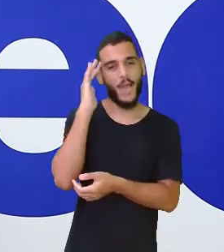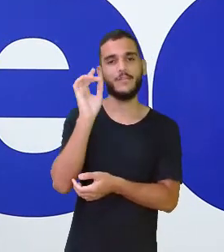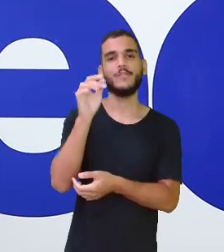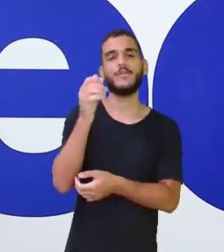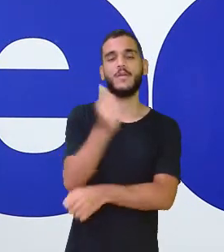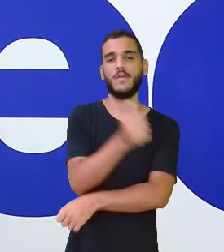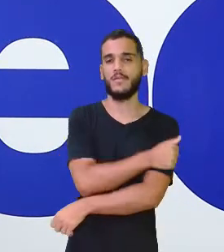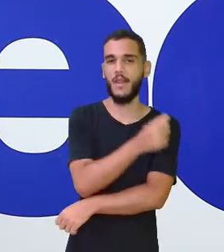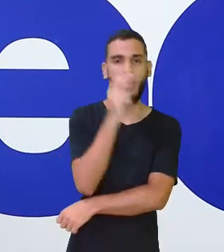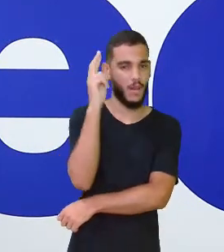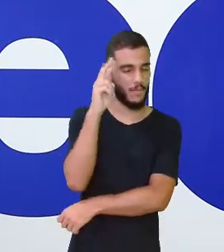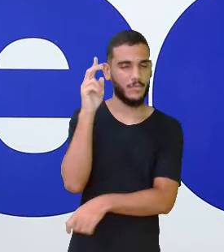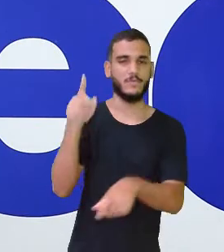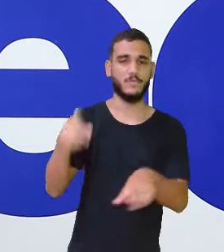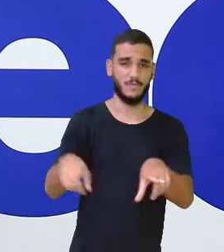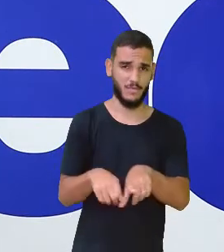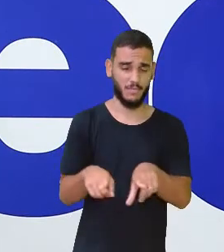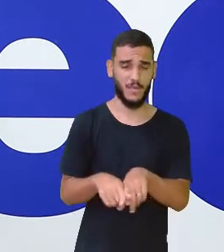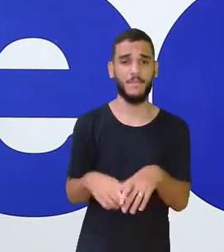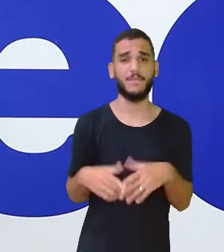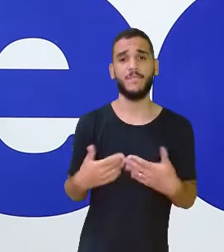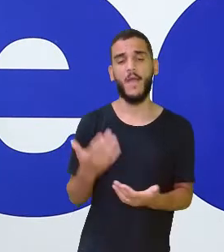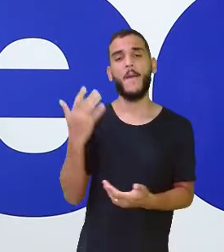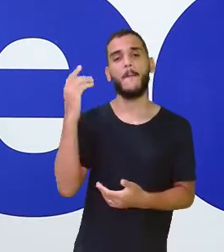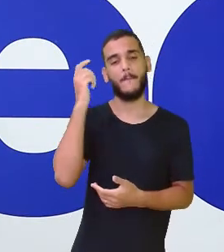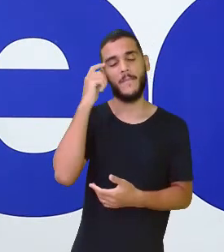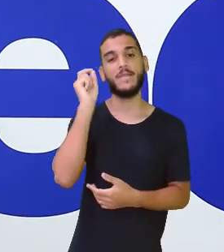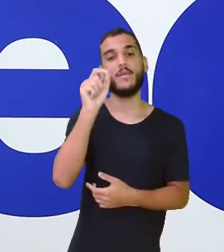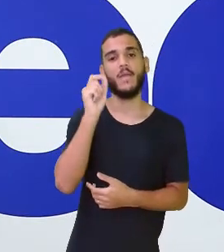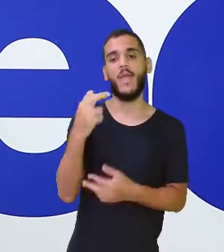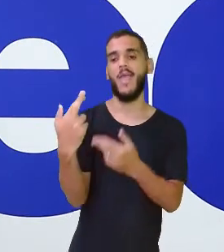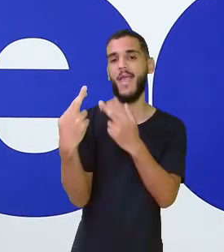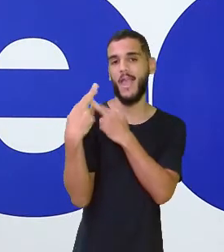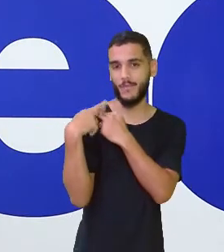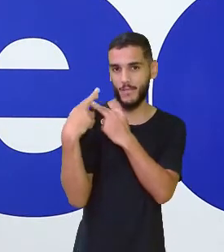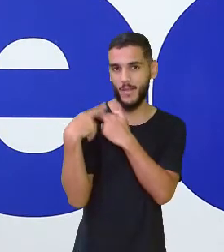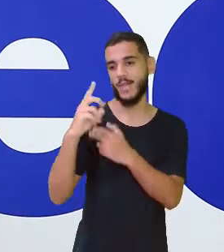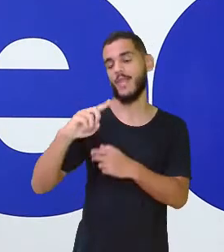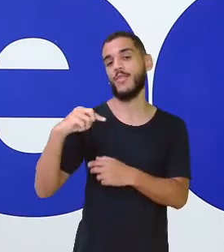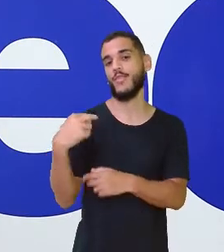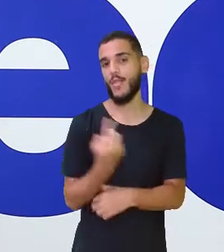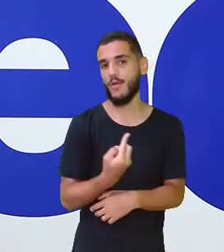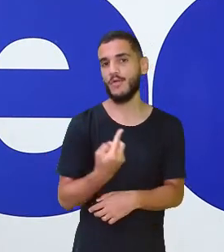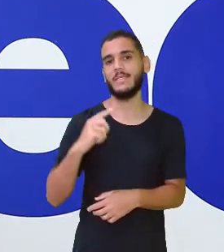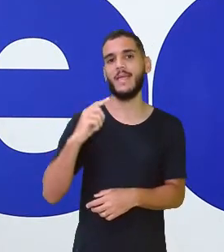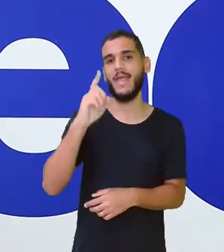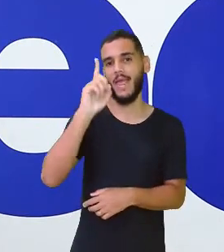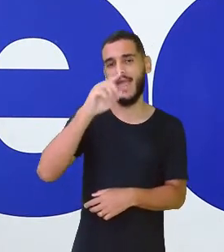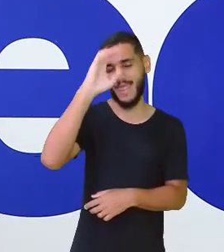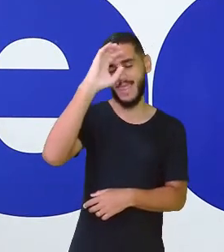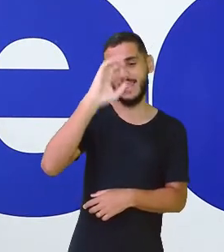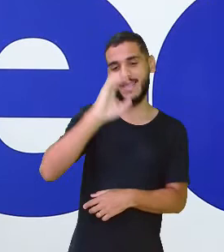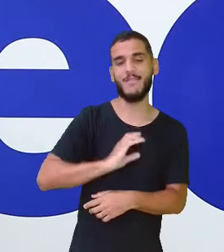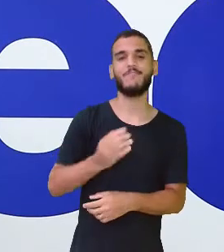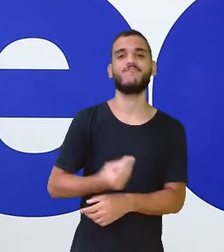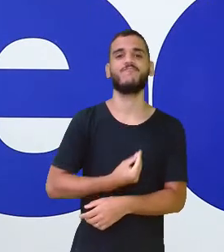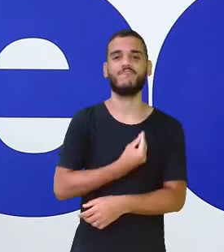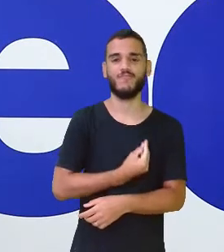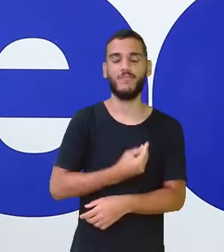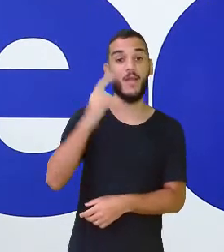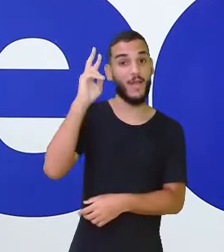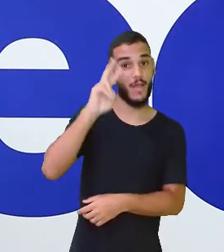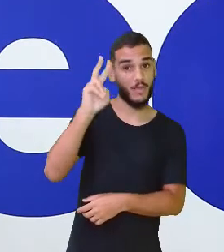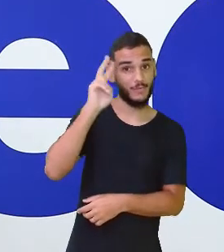vida. E aí a gente pensa na nossa responsabilidade enquanto cidadã de manter viva essa